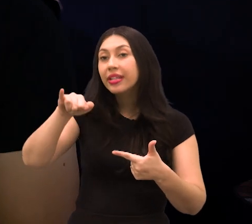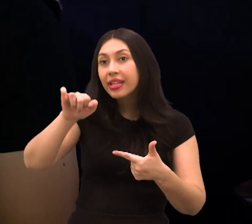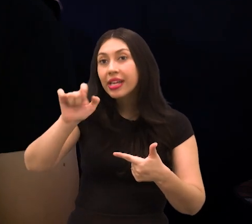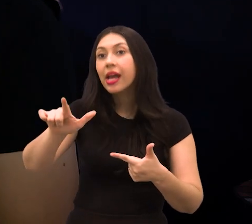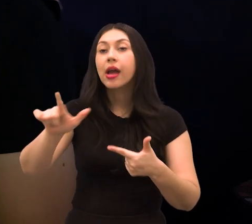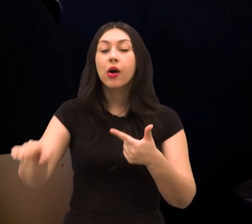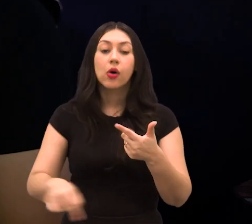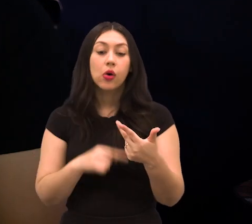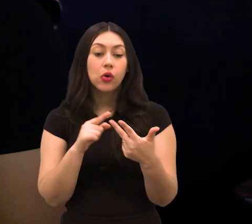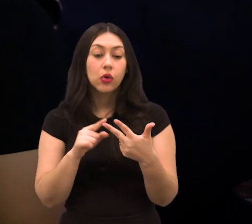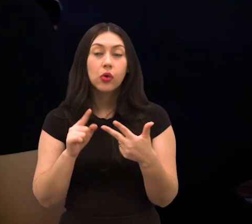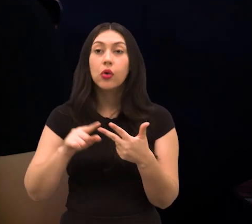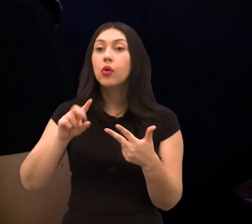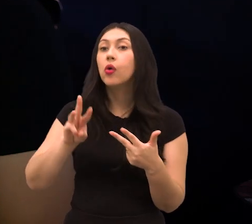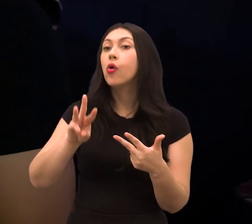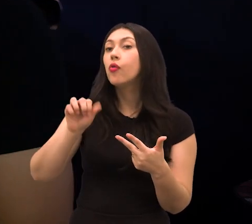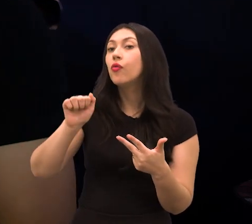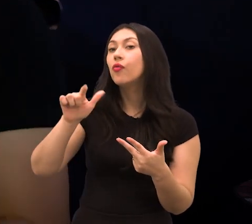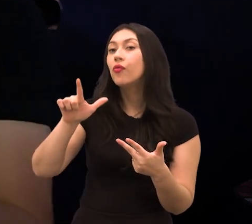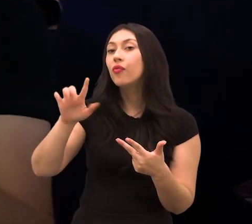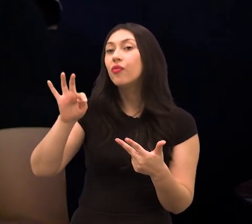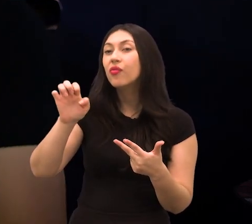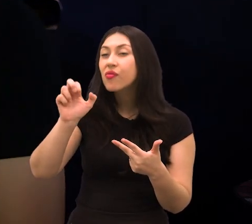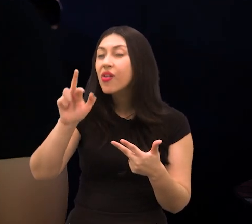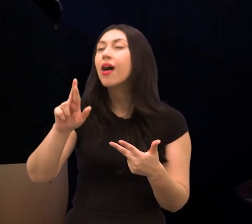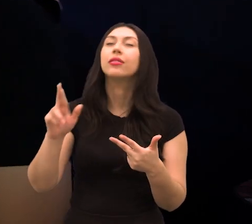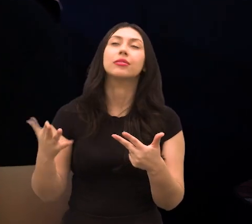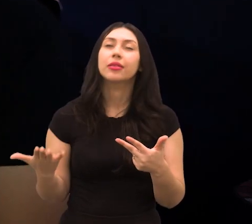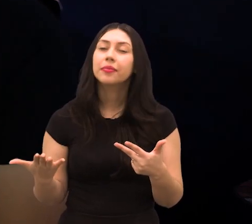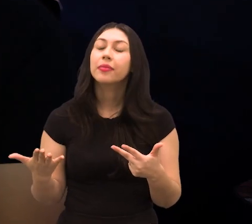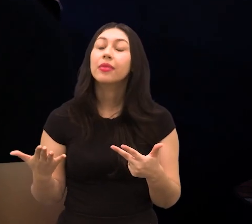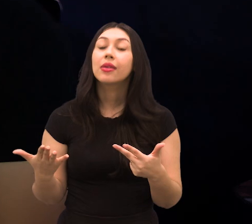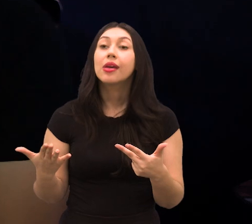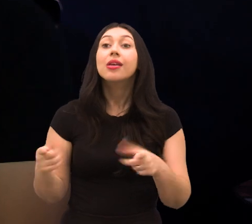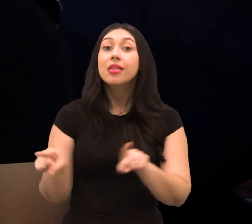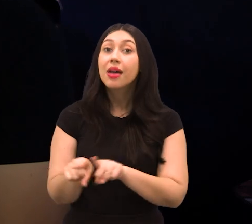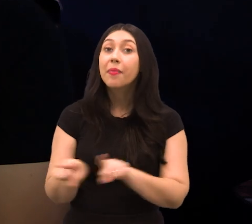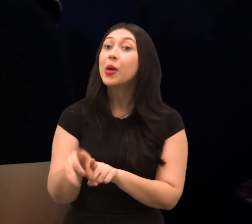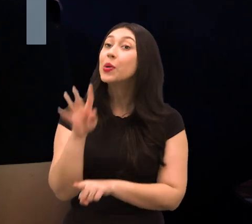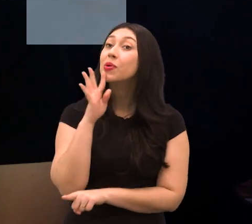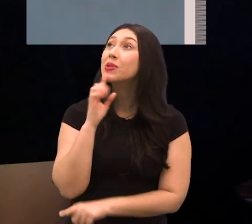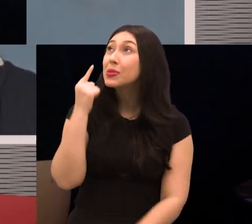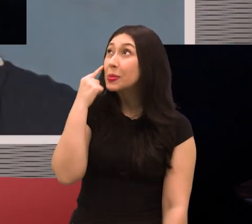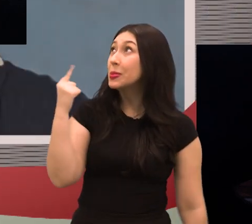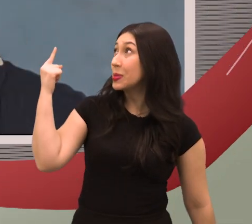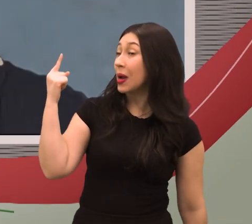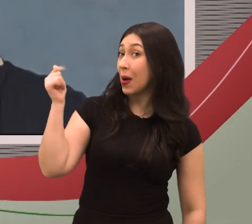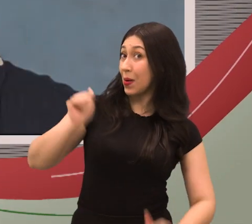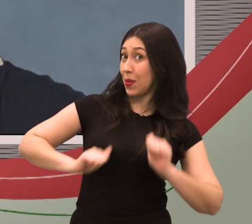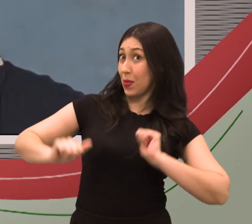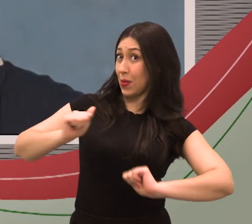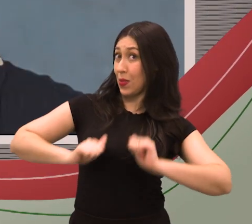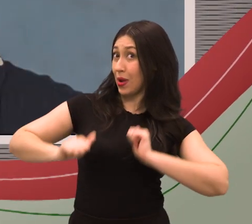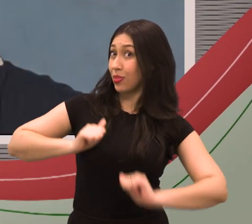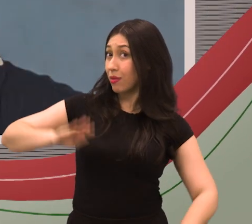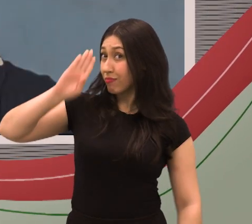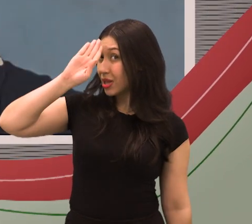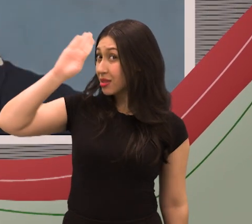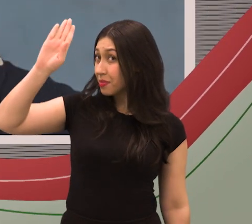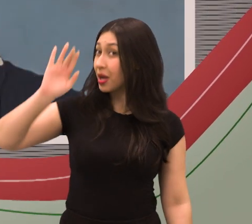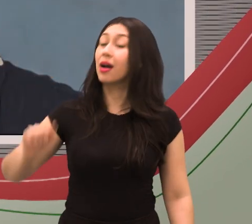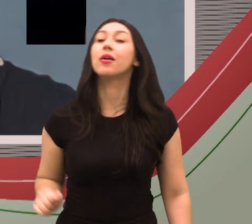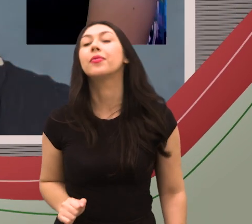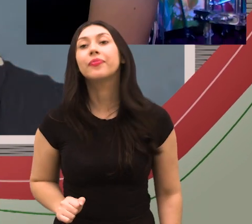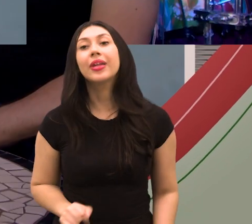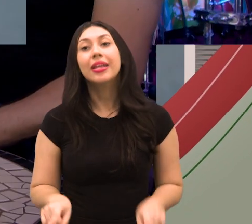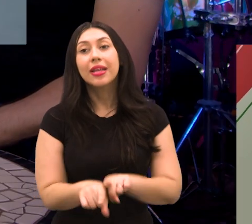Filho, o Walter Carvalho, tá tudo envolvido. Sim. E aí, até o momento em que eu fui conhecer o Daniel Oliveira, que era o protagonista, ele foi o